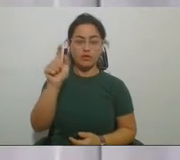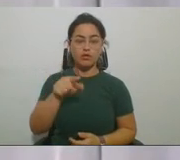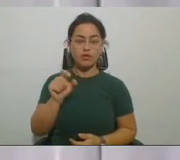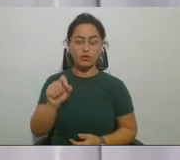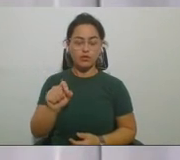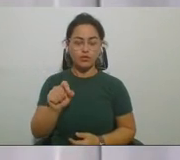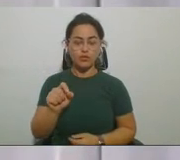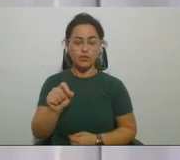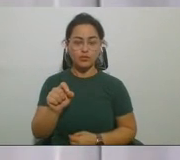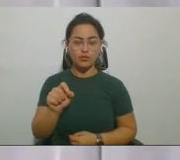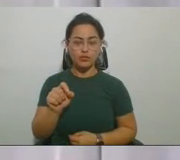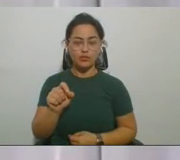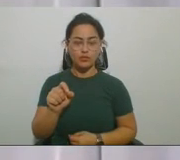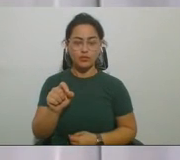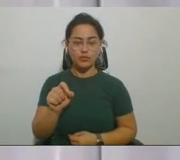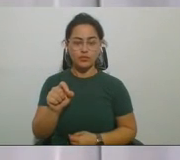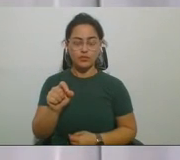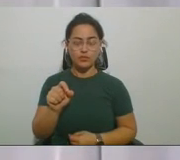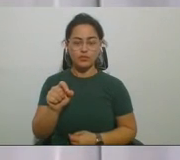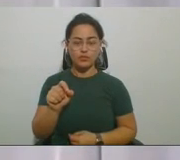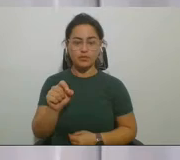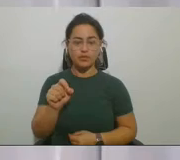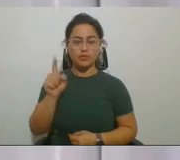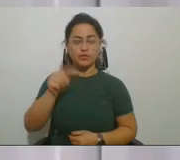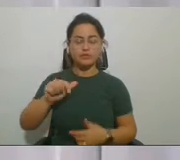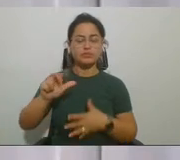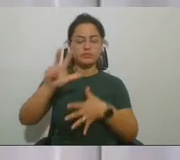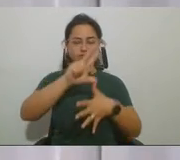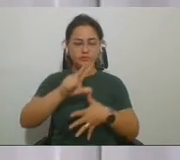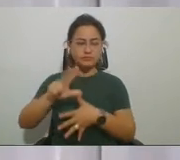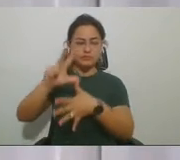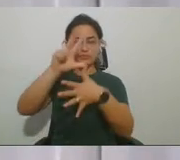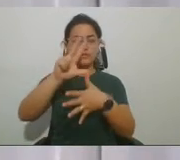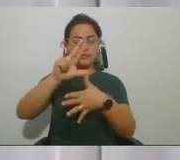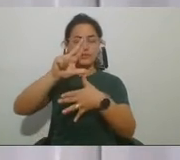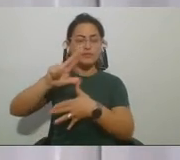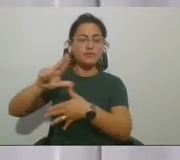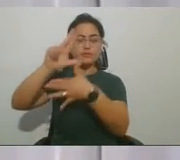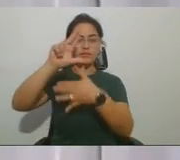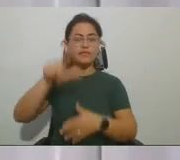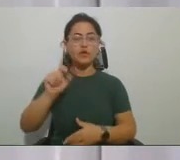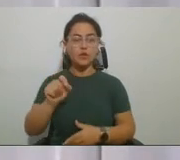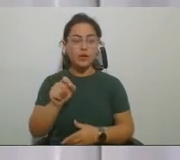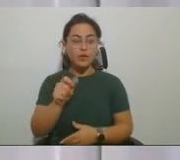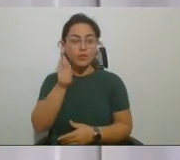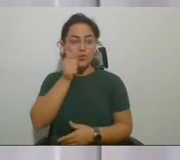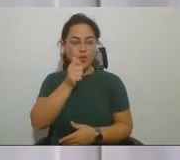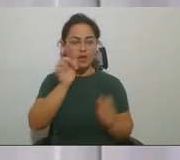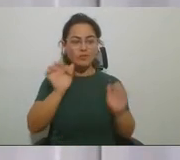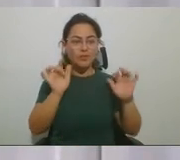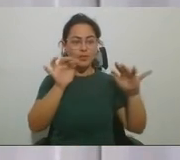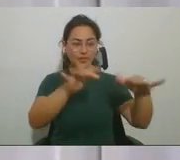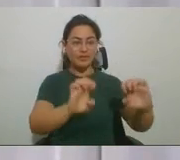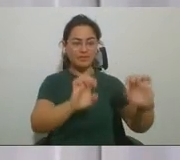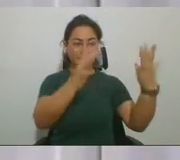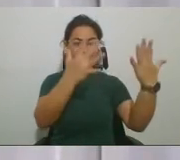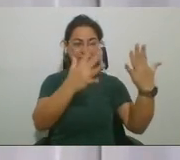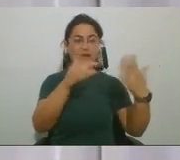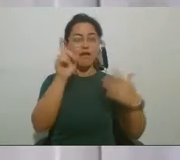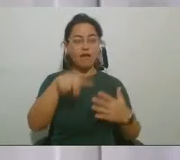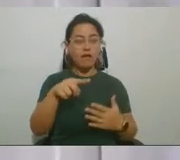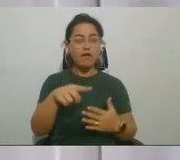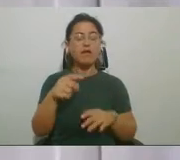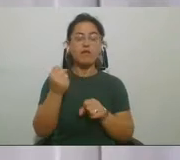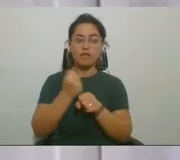absolutamente não tá replicada na América Latina, os encontros nacionais de mulheres, que acontecem desde a retomada da